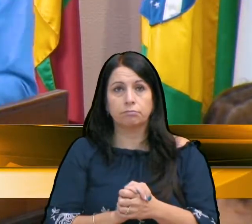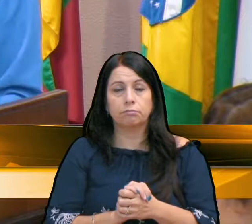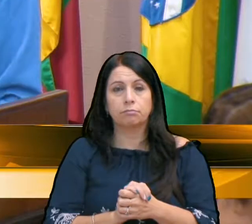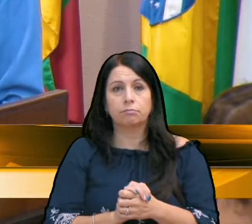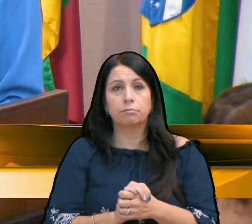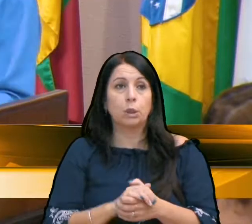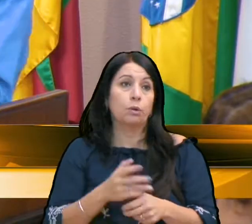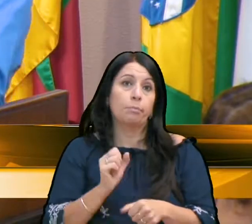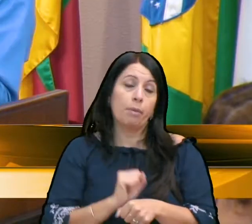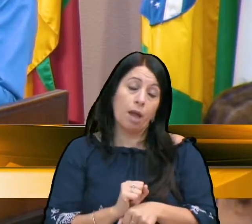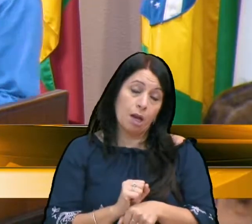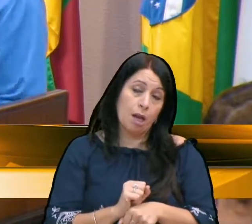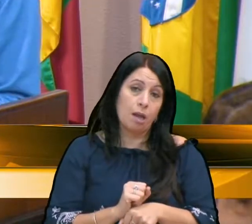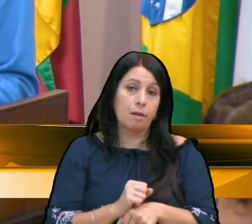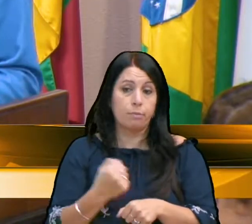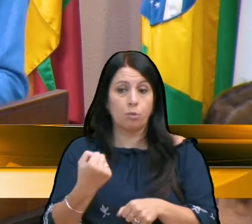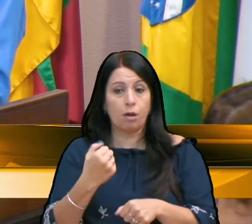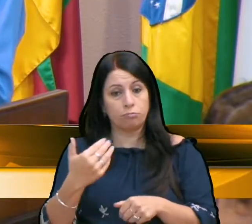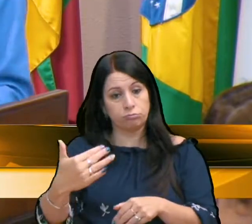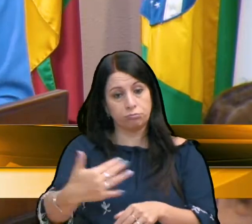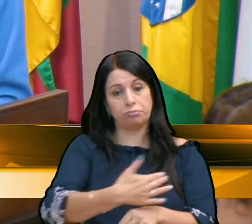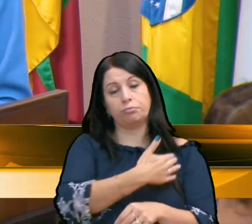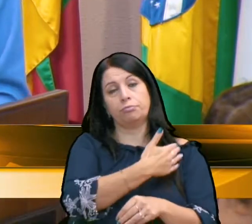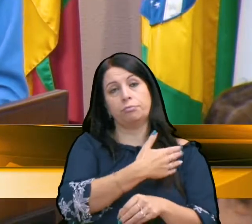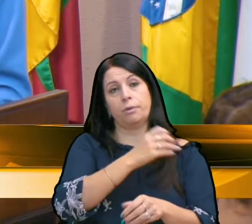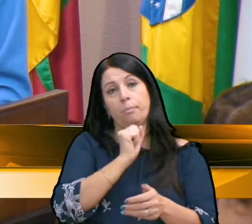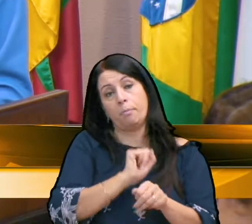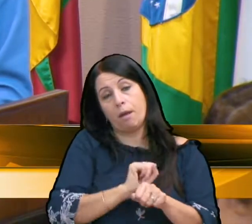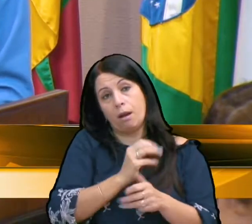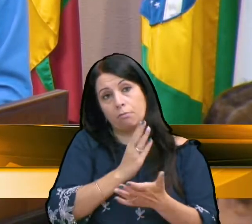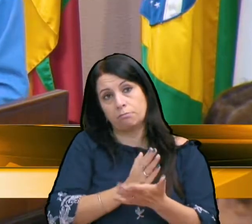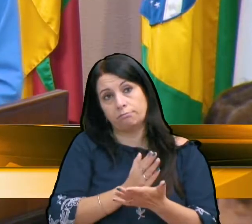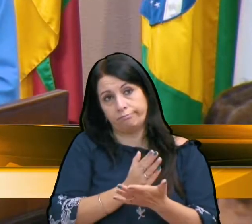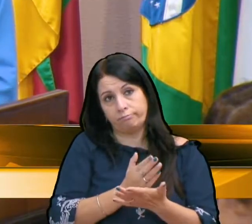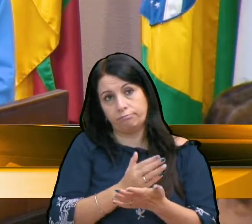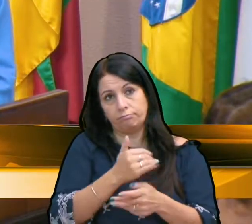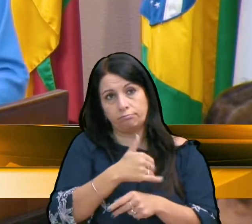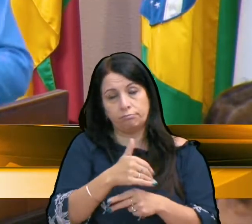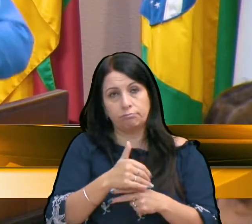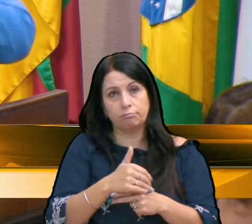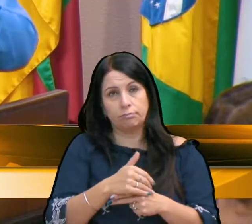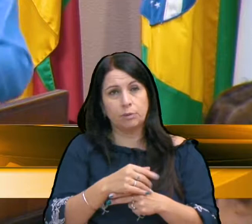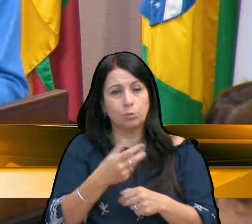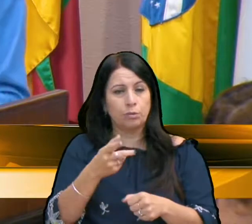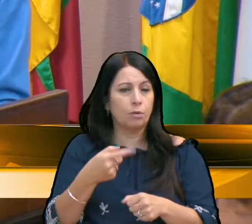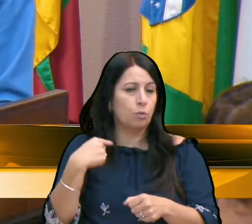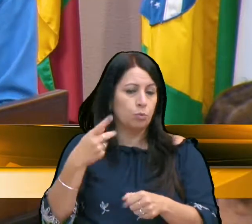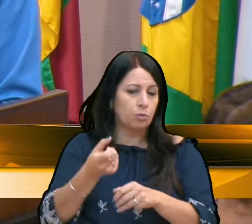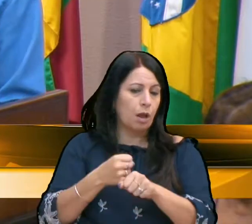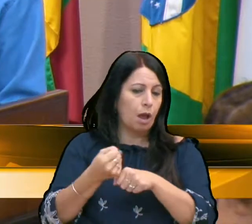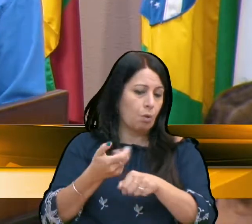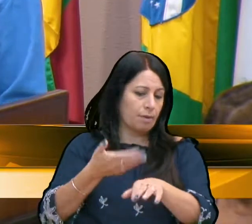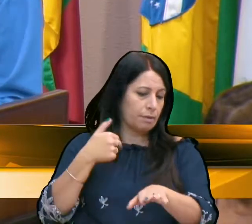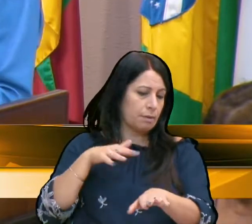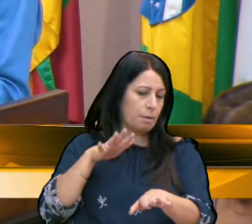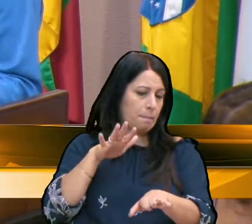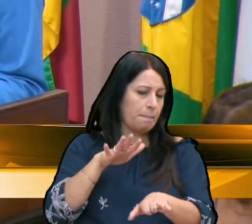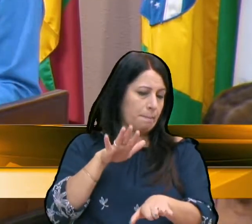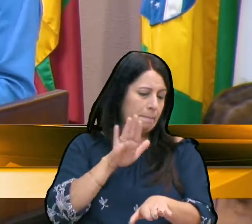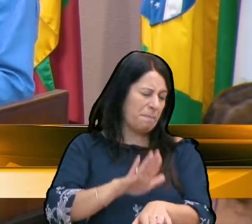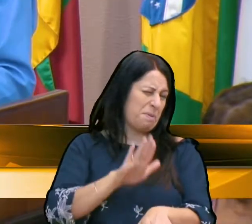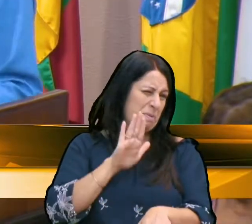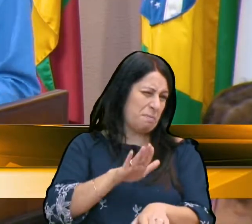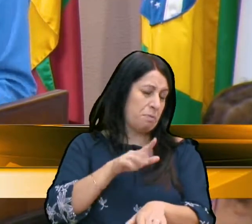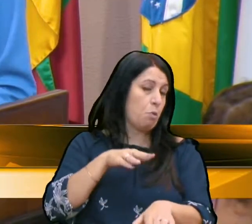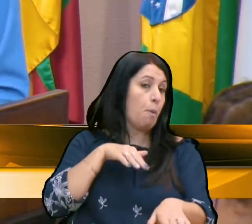que eu tenho que parar para deixar o carro passar, eu tenho que parar no meio da rua. Aí aqueles atrás buzino e muitas vezes bate atrás, porque é